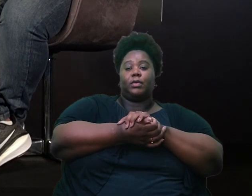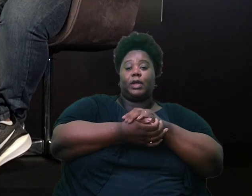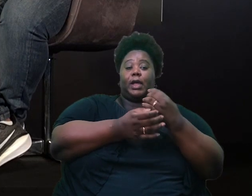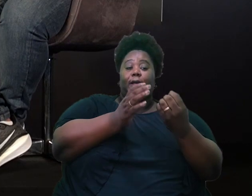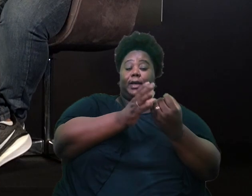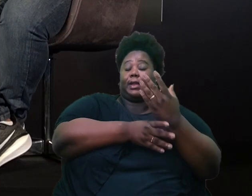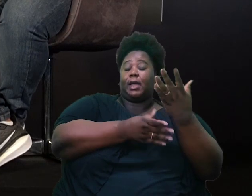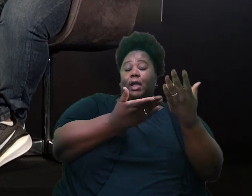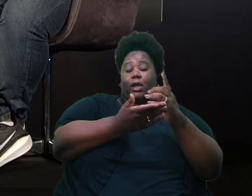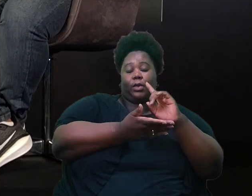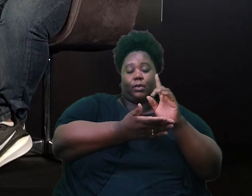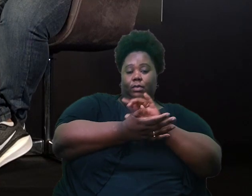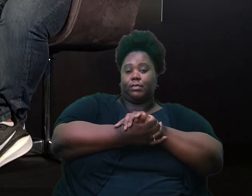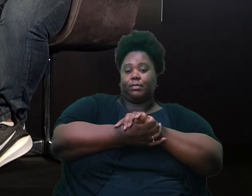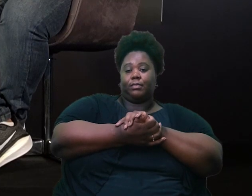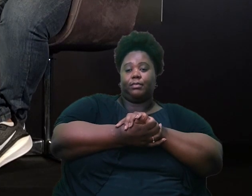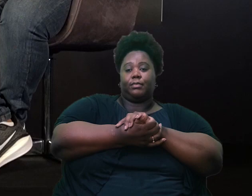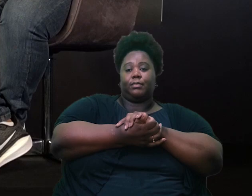criar agora.